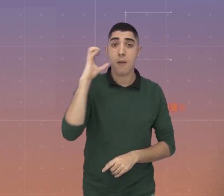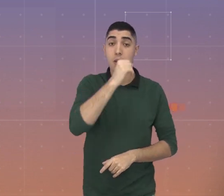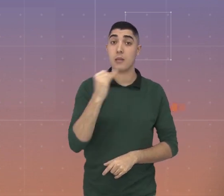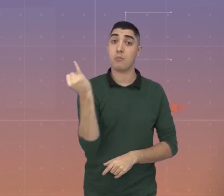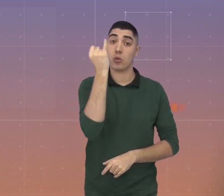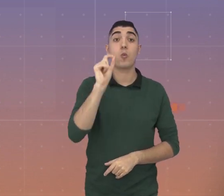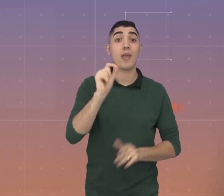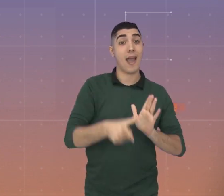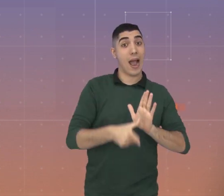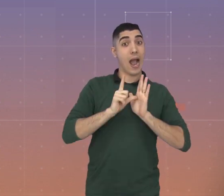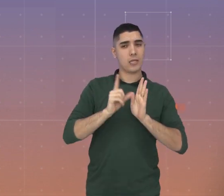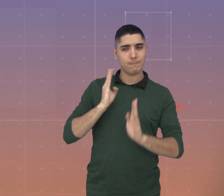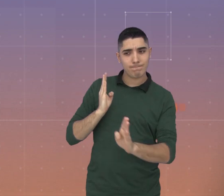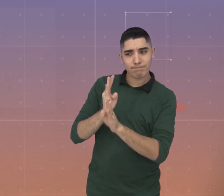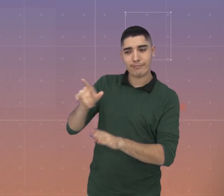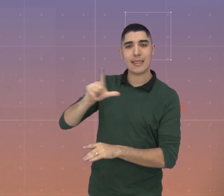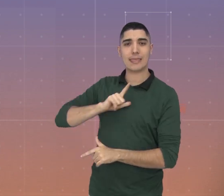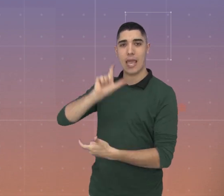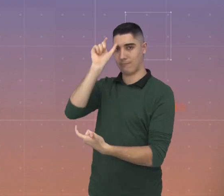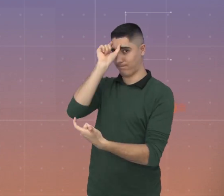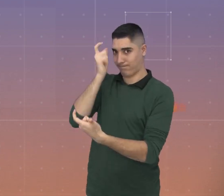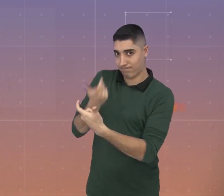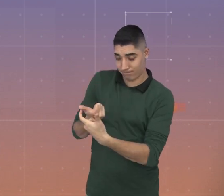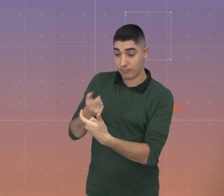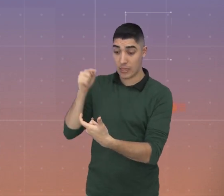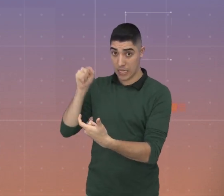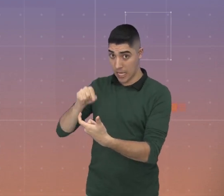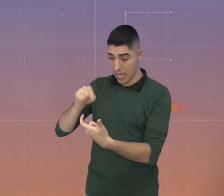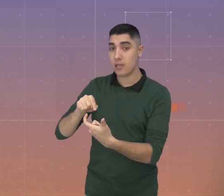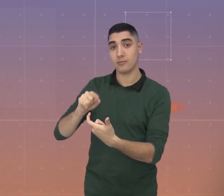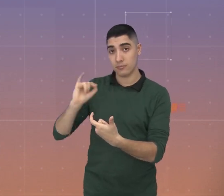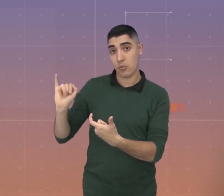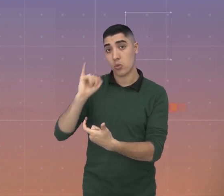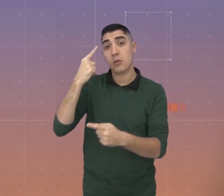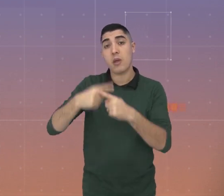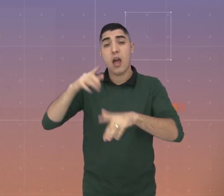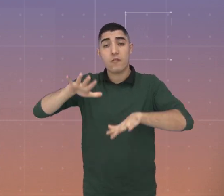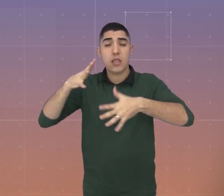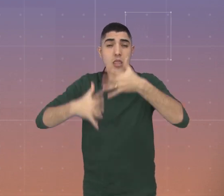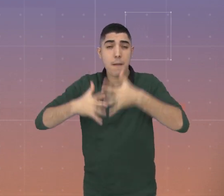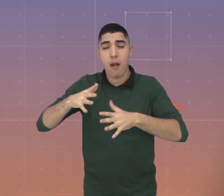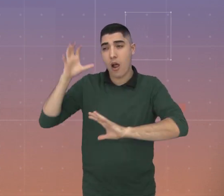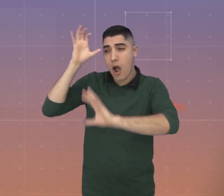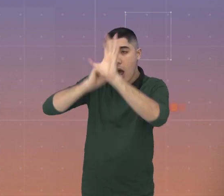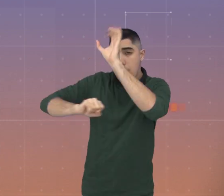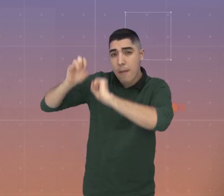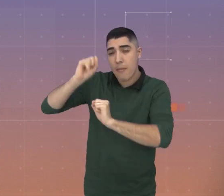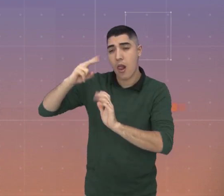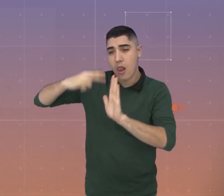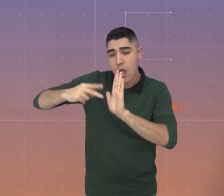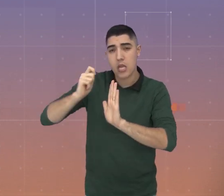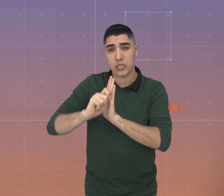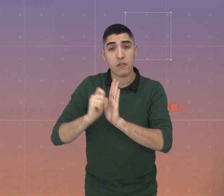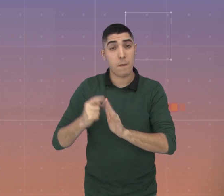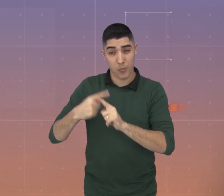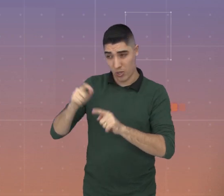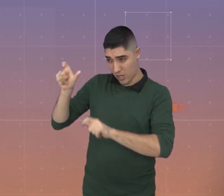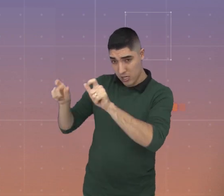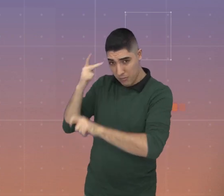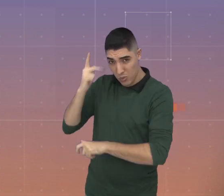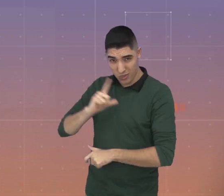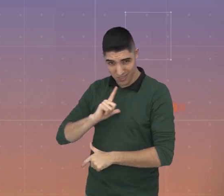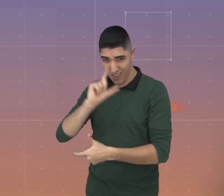do diagnóstico cedo. A dislexia muitas vezes é uma barreira na aprendizagem, uma vez que quem sofre